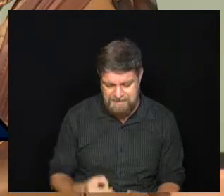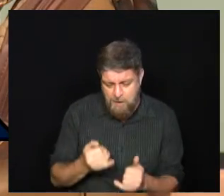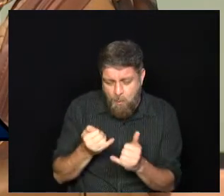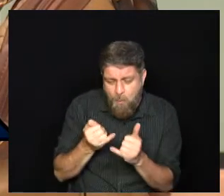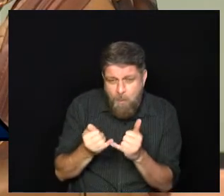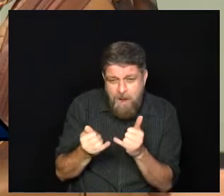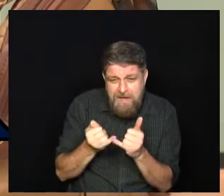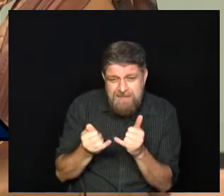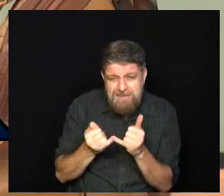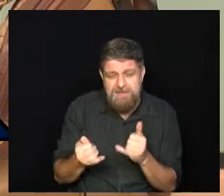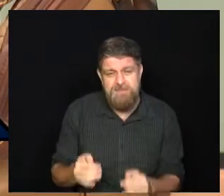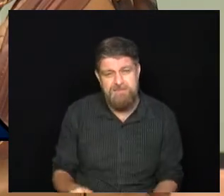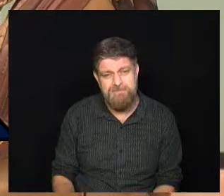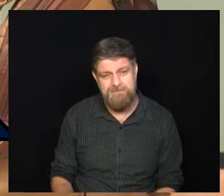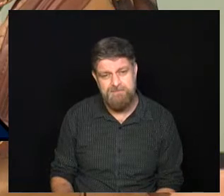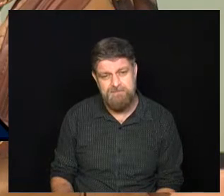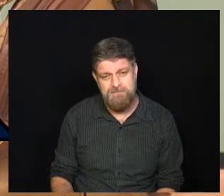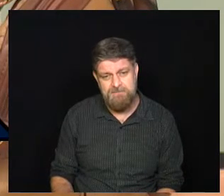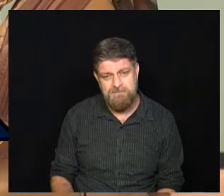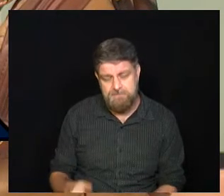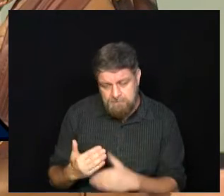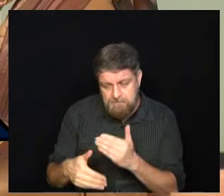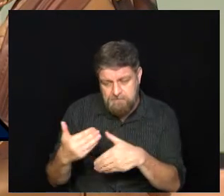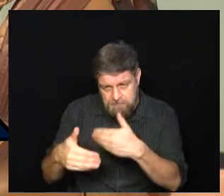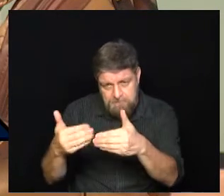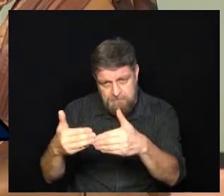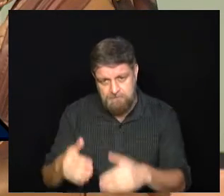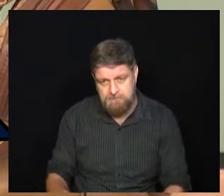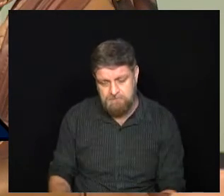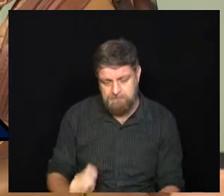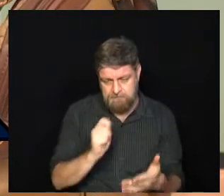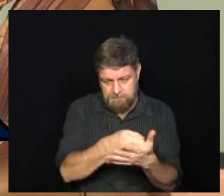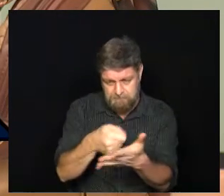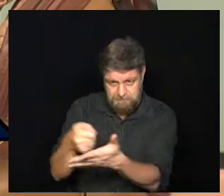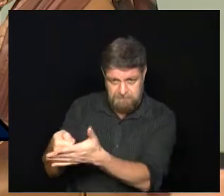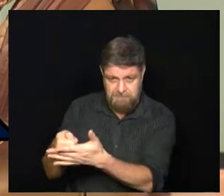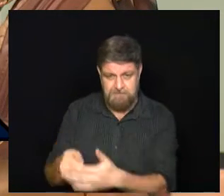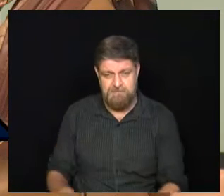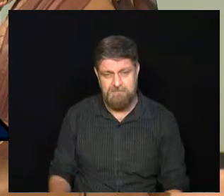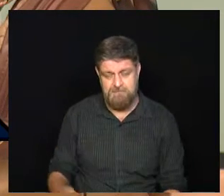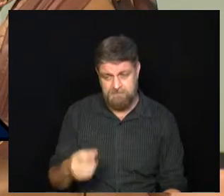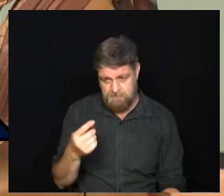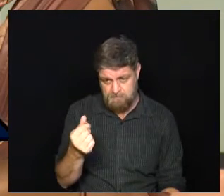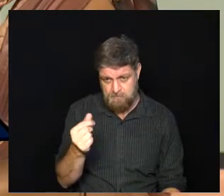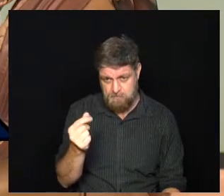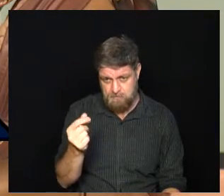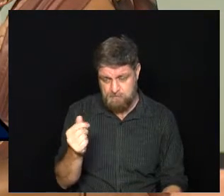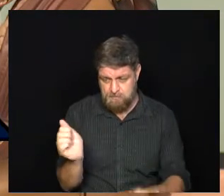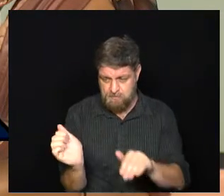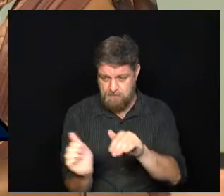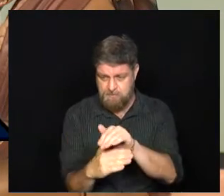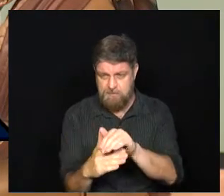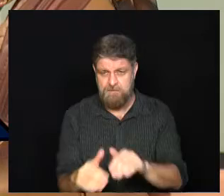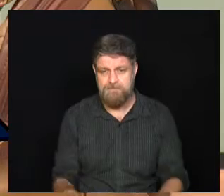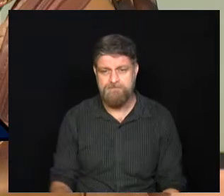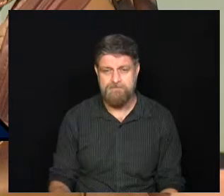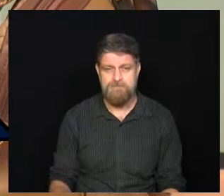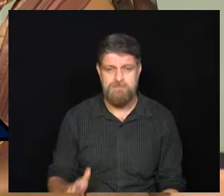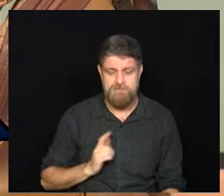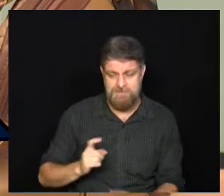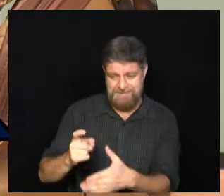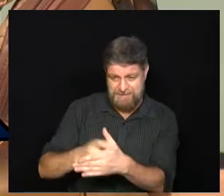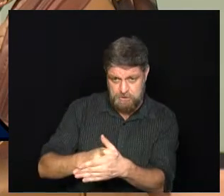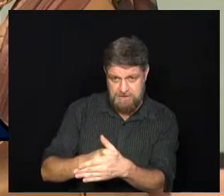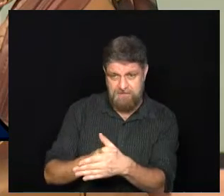quase assim, avançou bastante, né, na liquidação aí desses restos